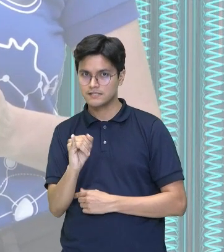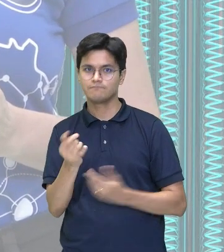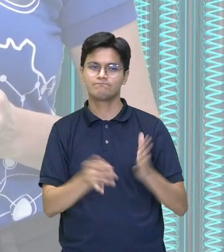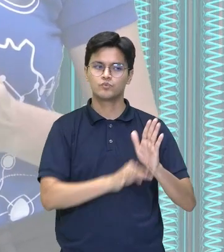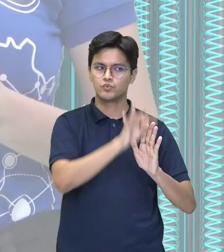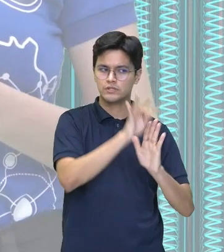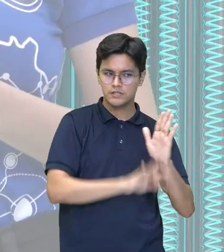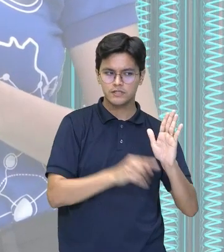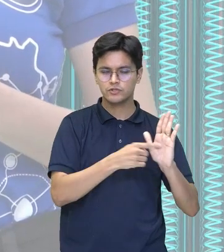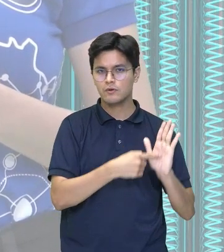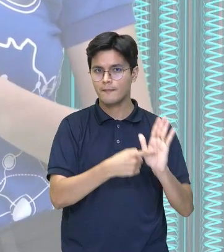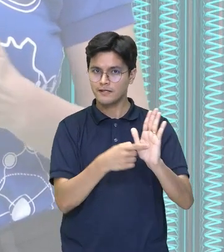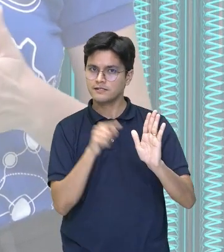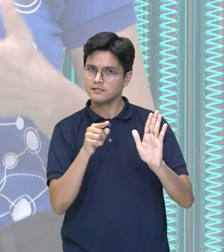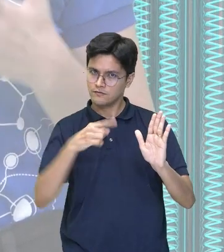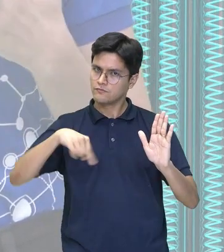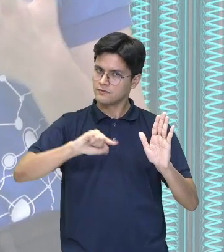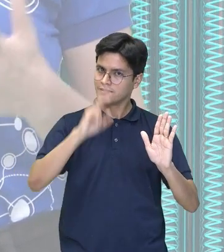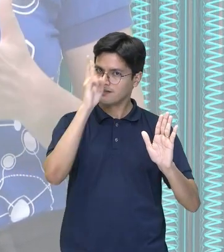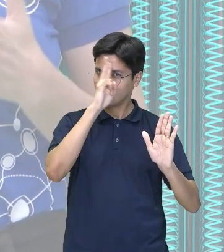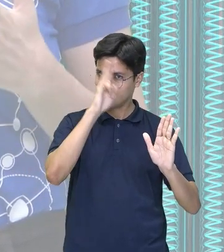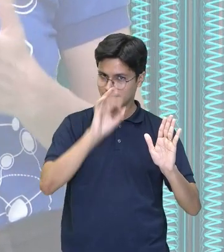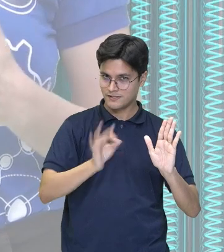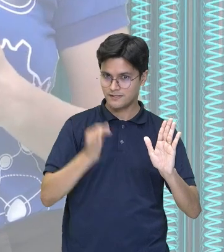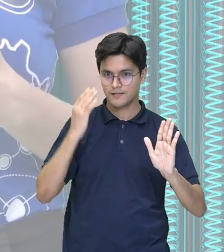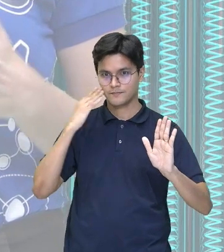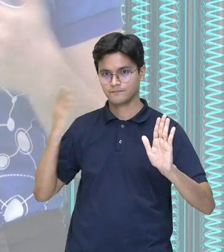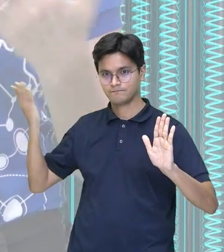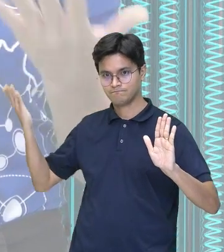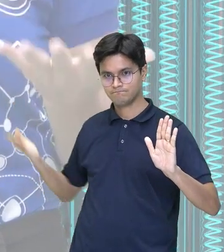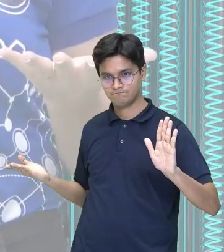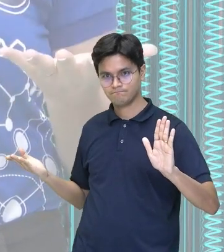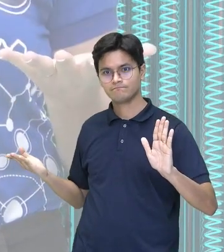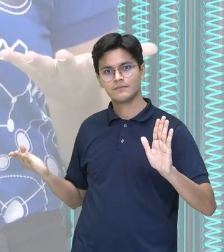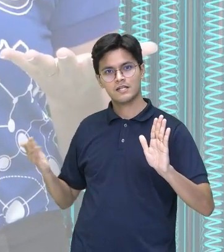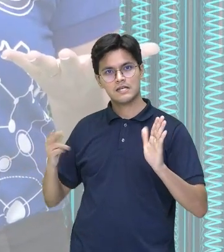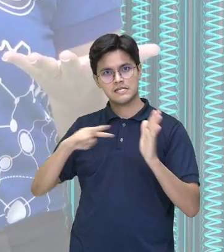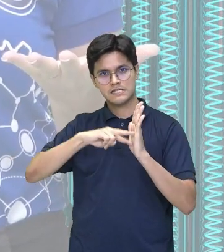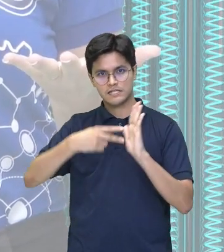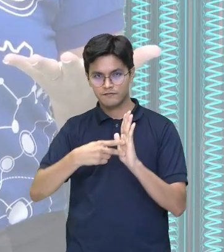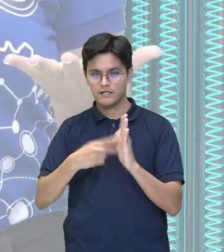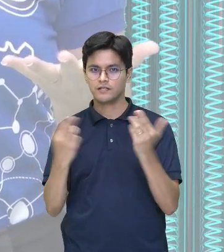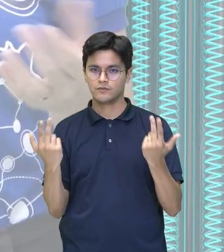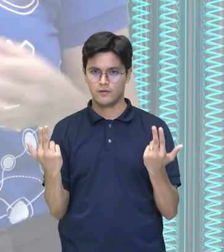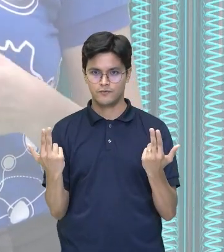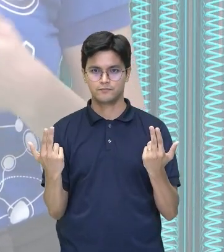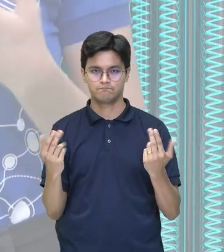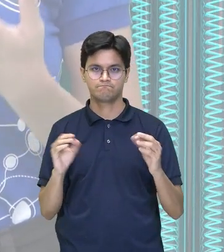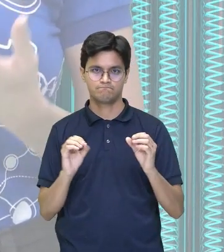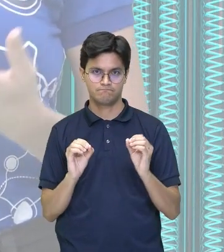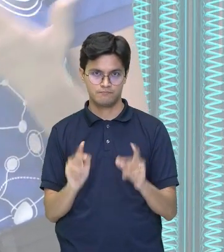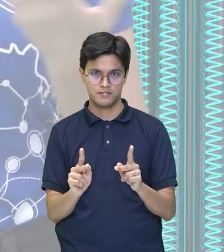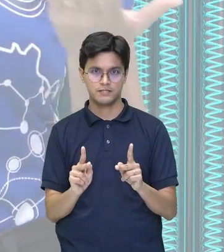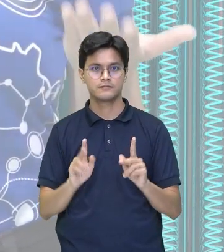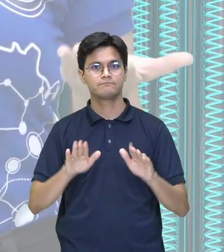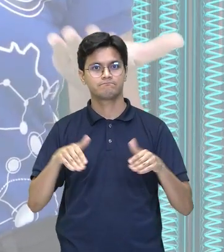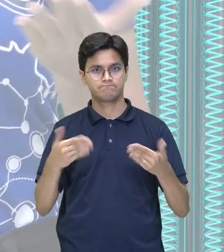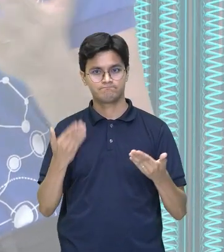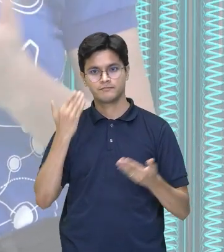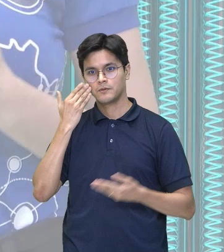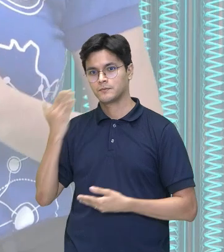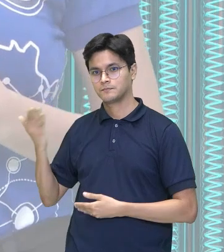mesma coisa que essa daqui, tá? Então, past progressive, past continuous são a mesma coisa, ok? Então, é o quê?